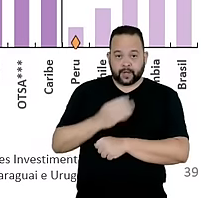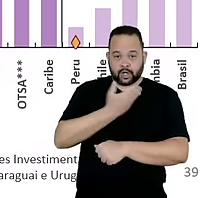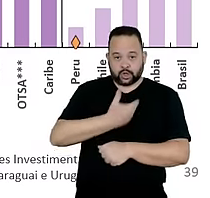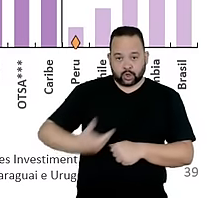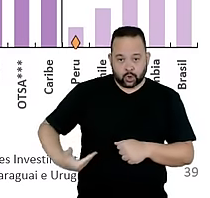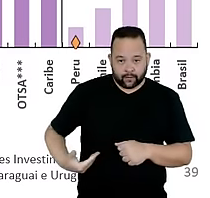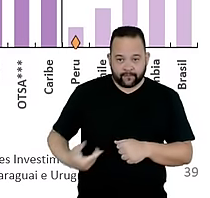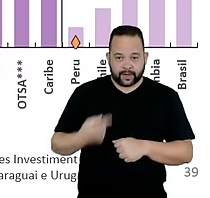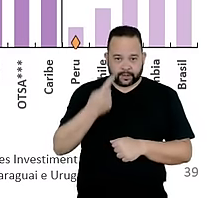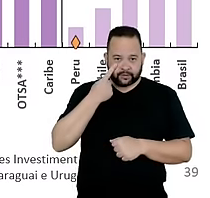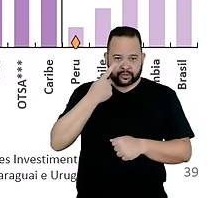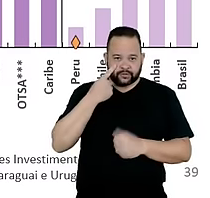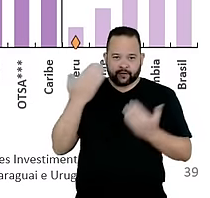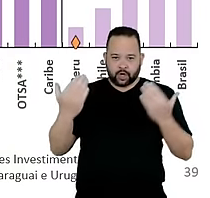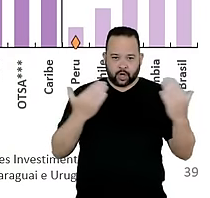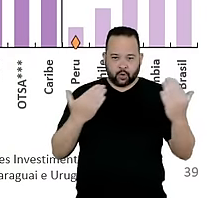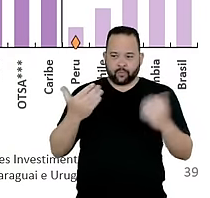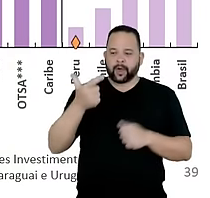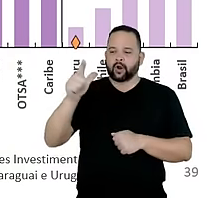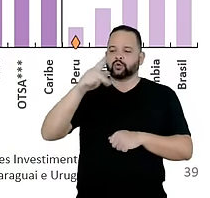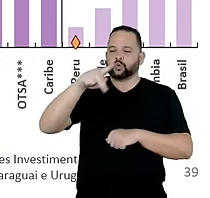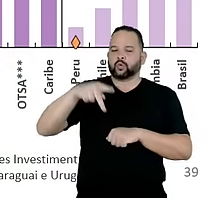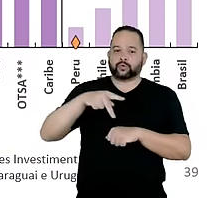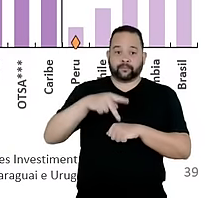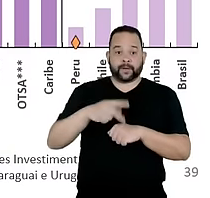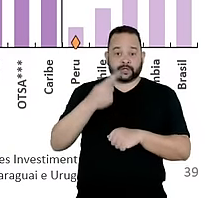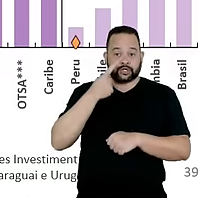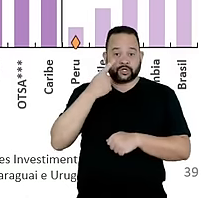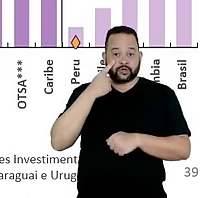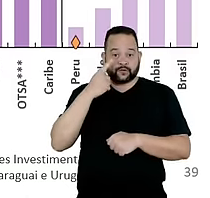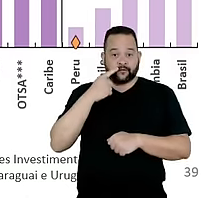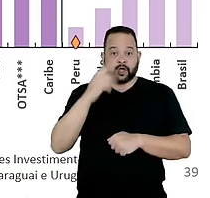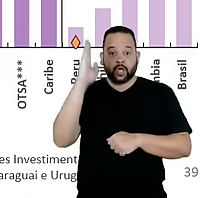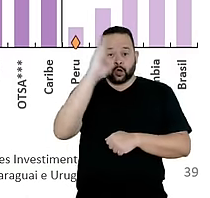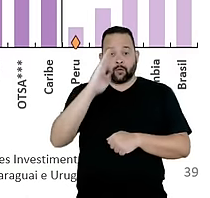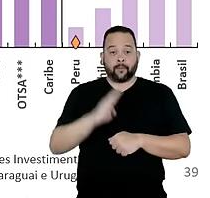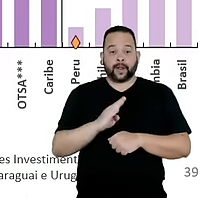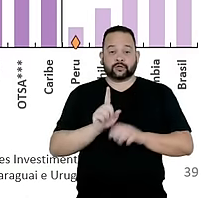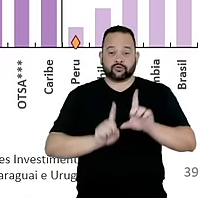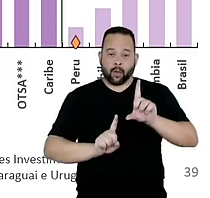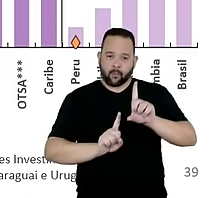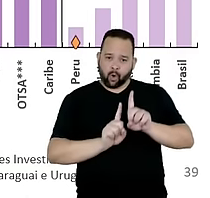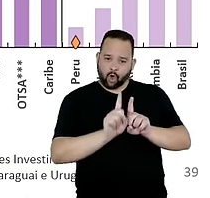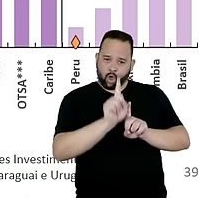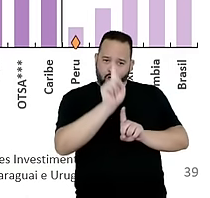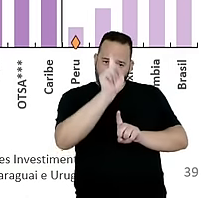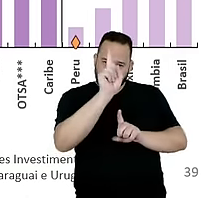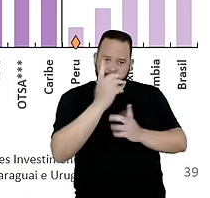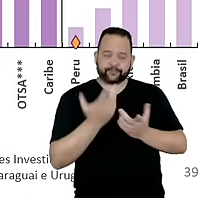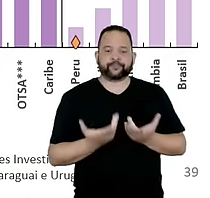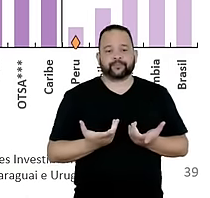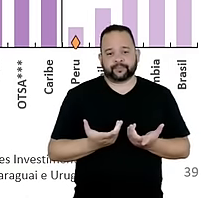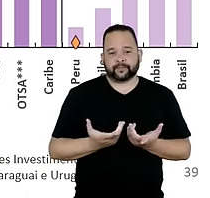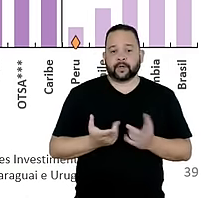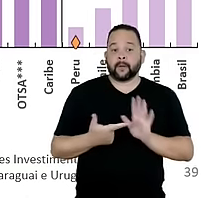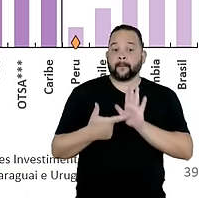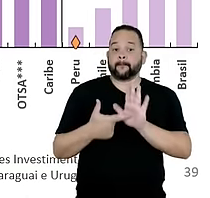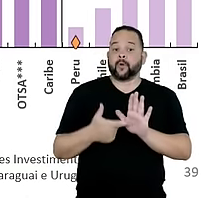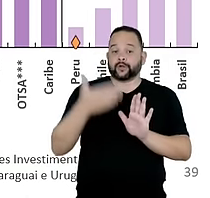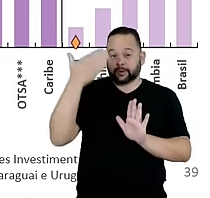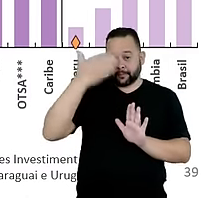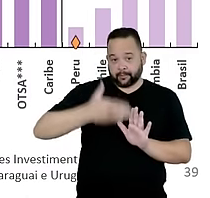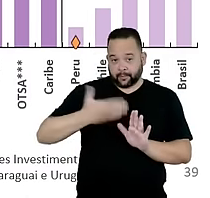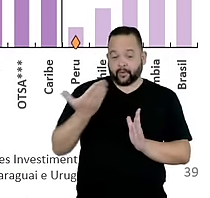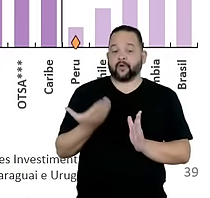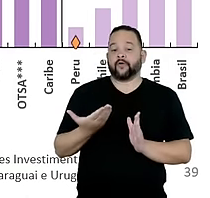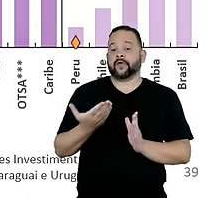e compara com os outros a gente vê que o Brasil tá bem acima em termos de projeção dos outros países Então mostra que esse que o tema que o Brasil tem um tema fiscal